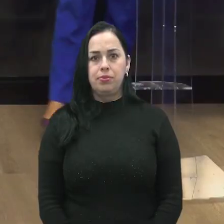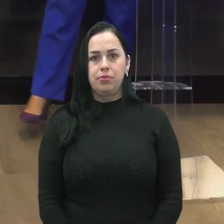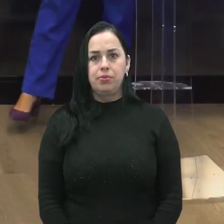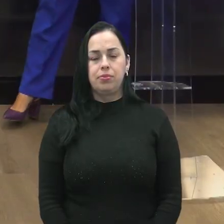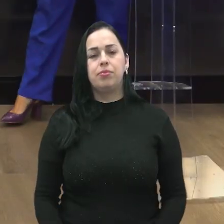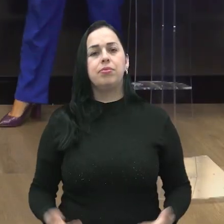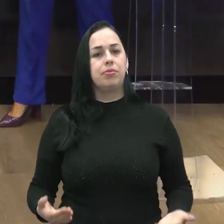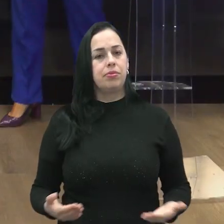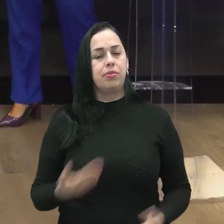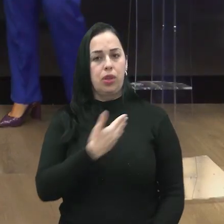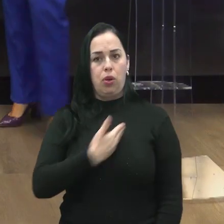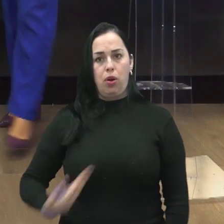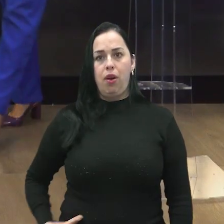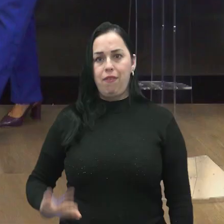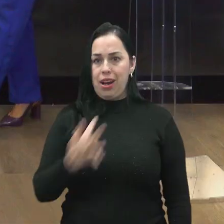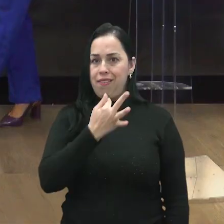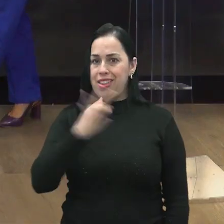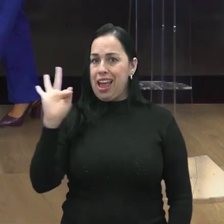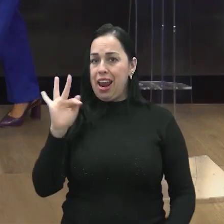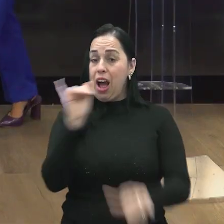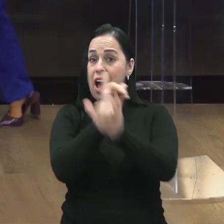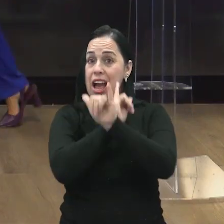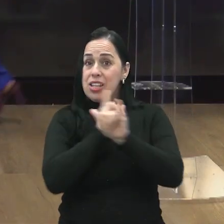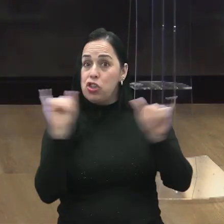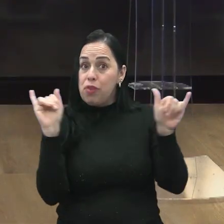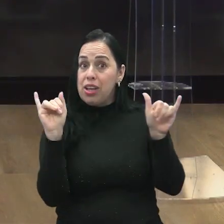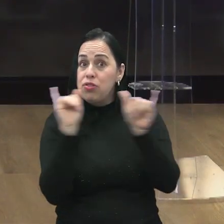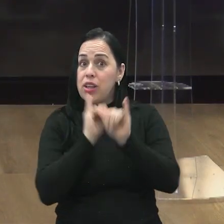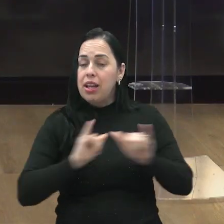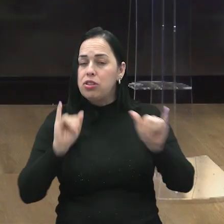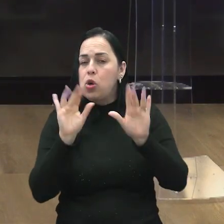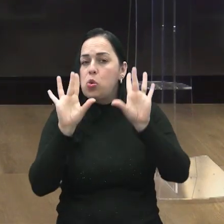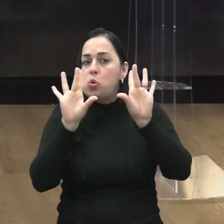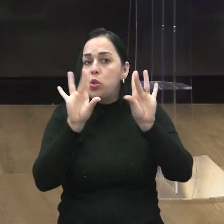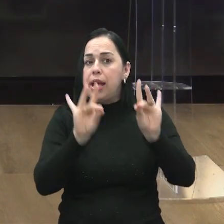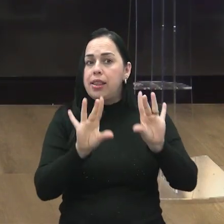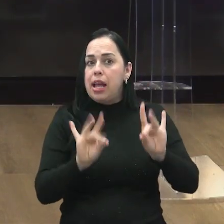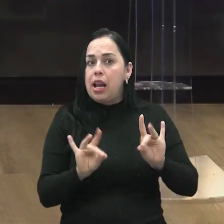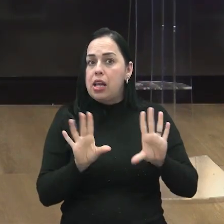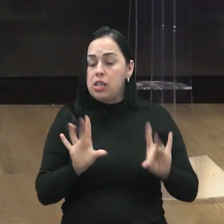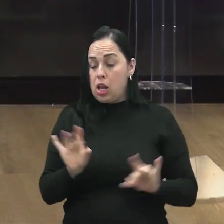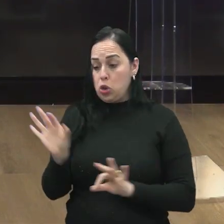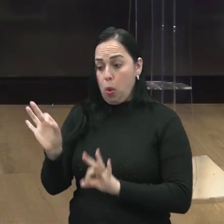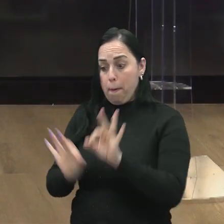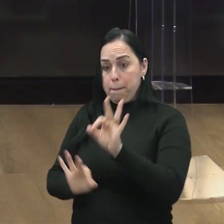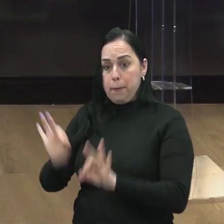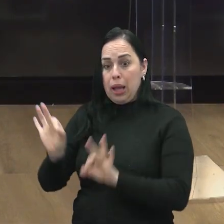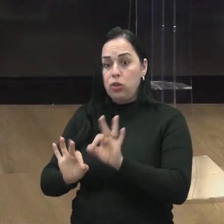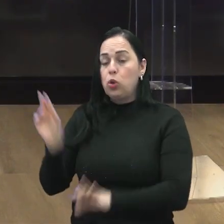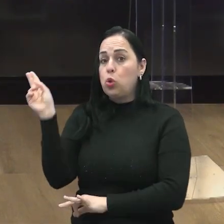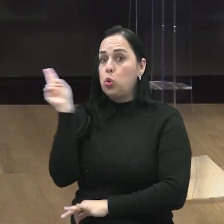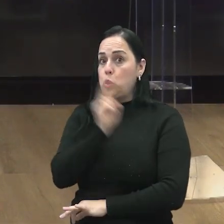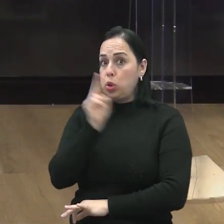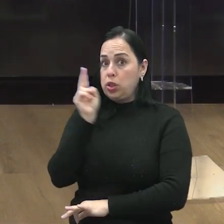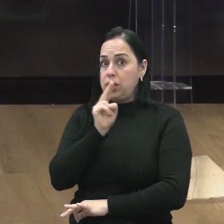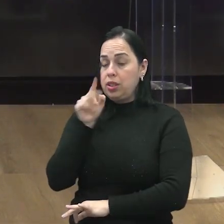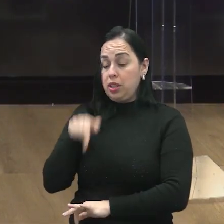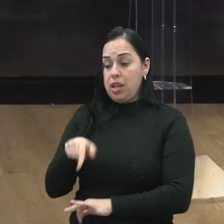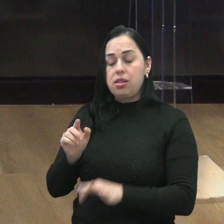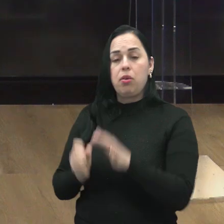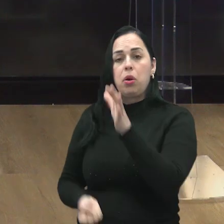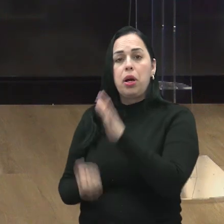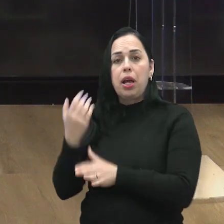E o governo federal deve divulgar a qualquer momento os detalhes do plano de contingência que está sendo elaborado